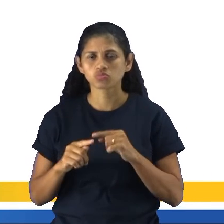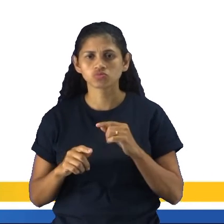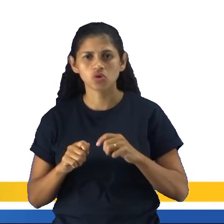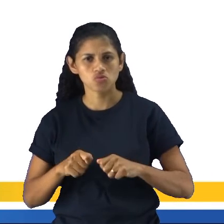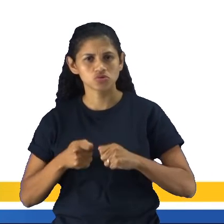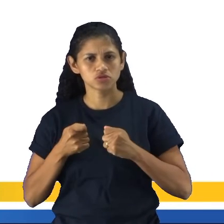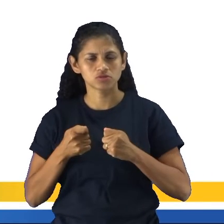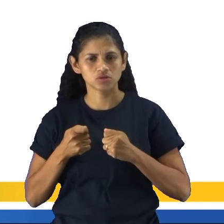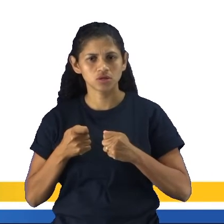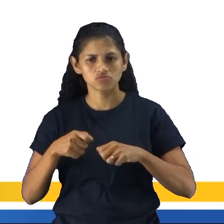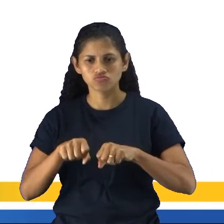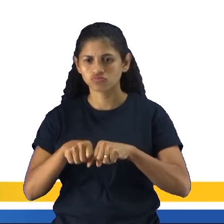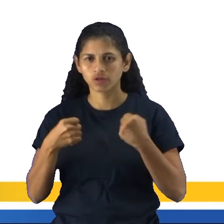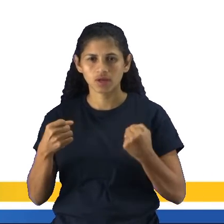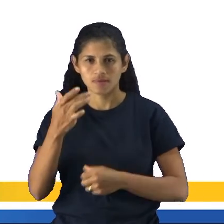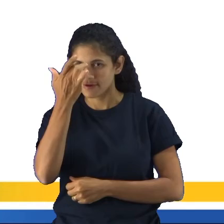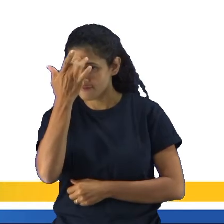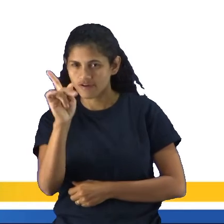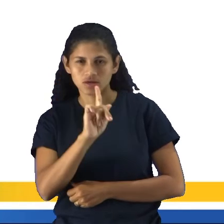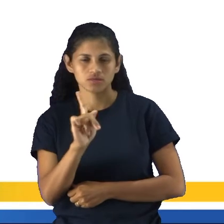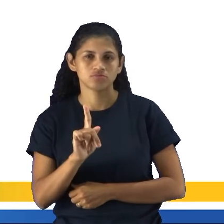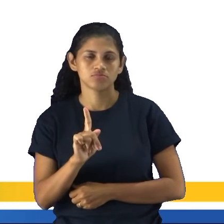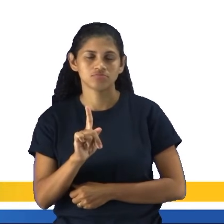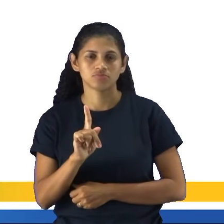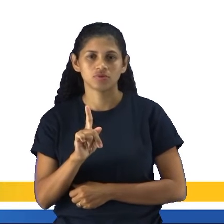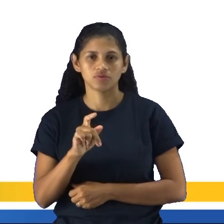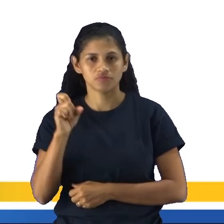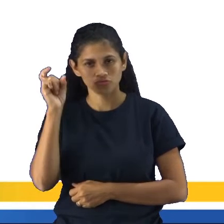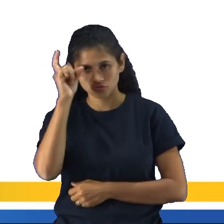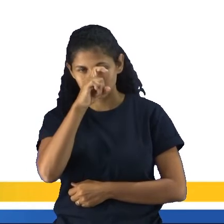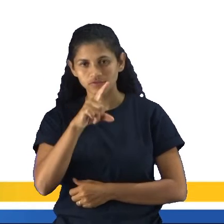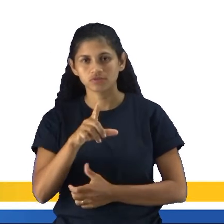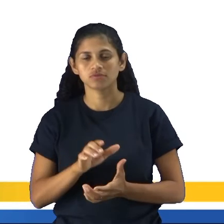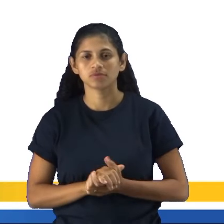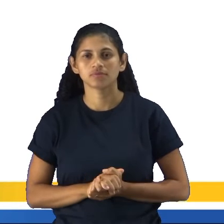quando submetido a um impacto ou a uma martelada.